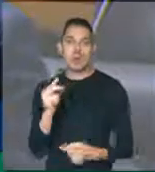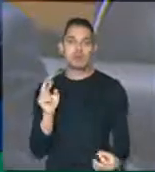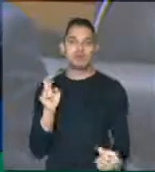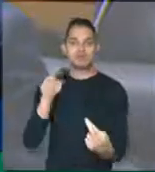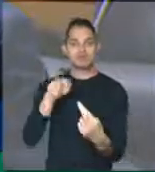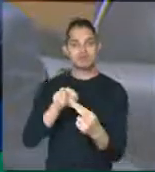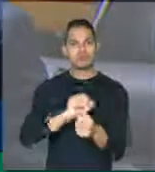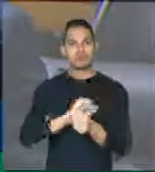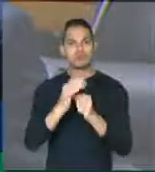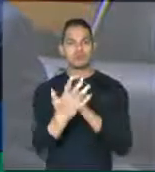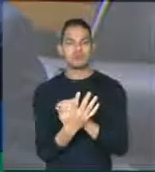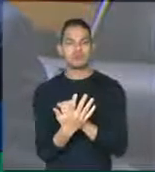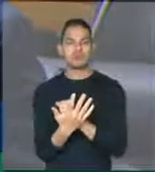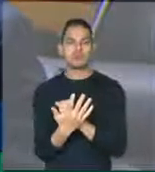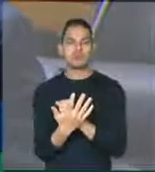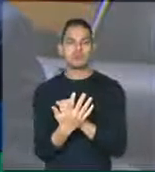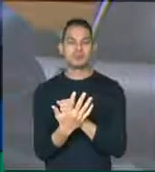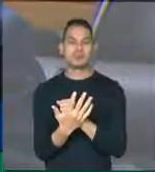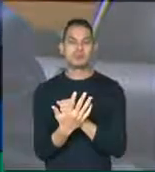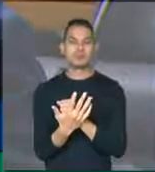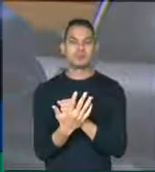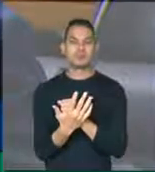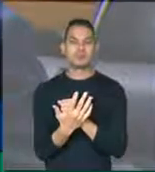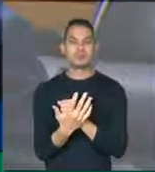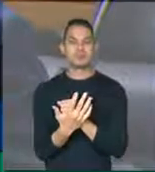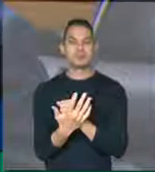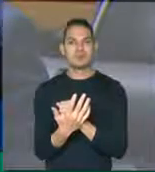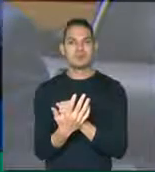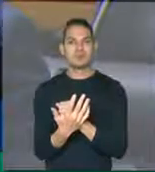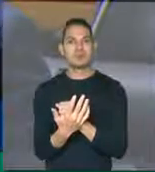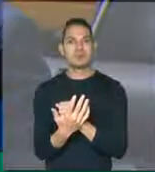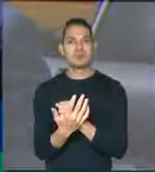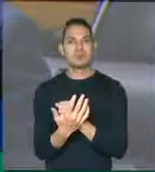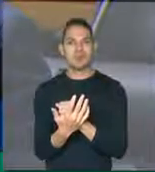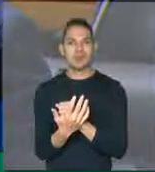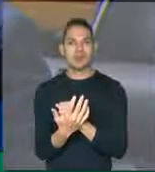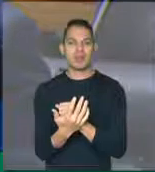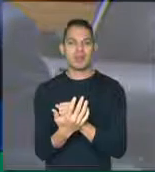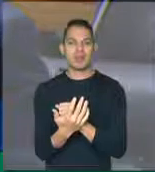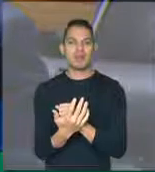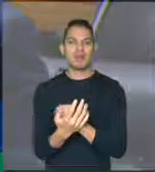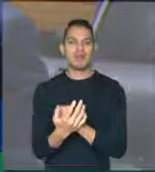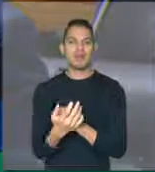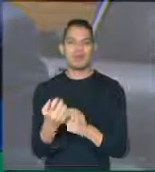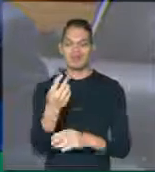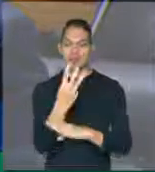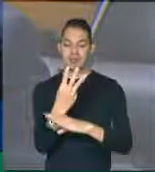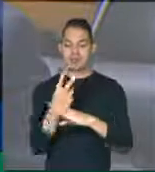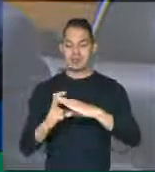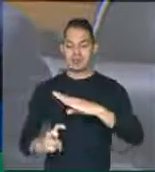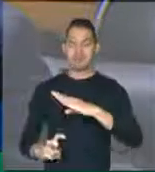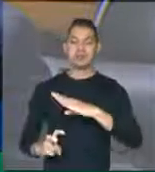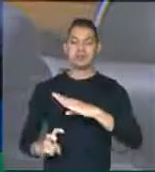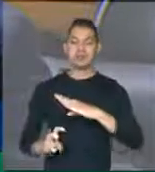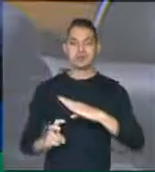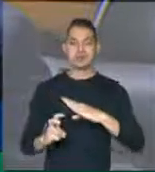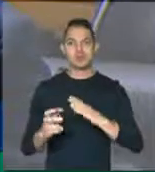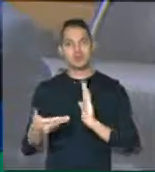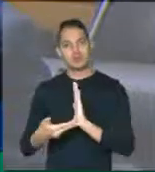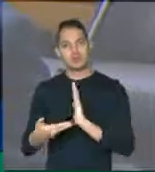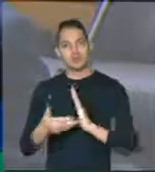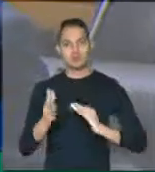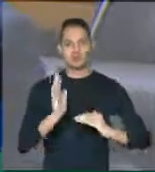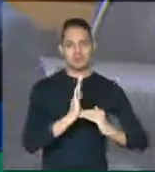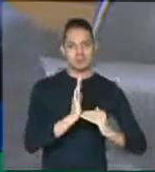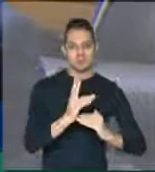relacionadas com a pandemia da Covid-19, que para isso tem a anuência de 3/5 dos líderes da Câmara dos Deputados e do Senado